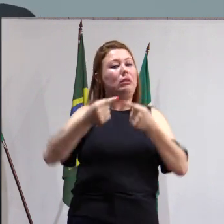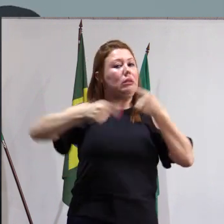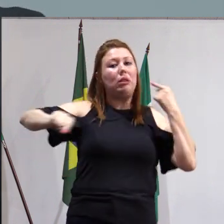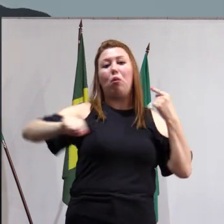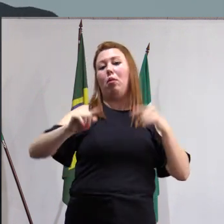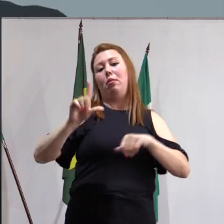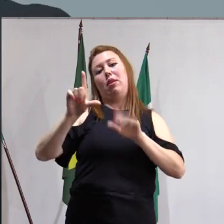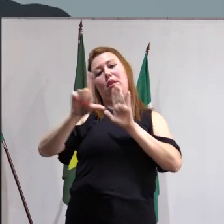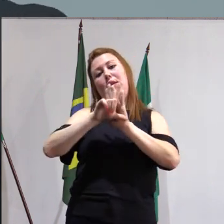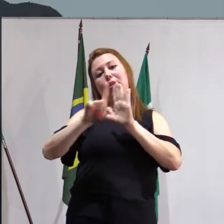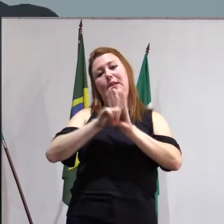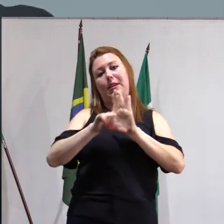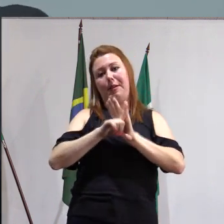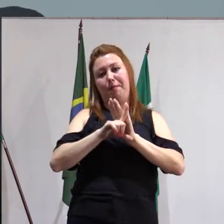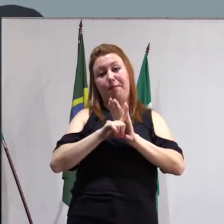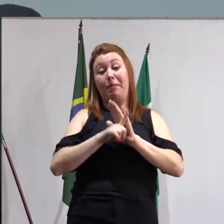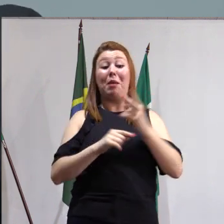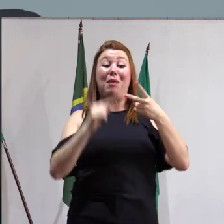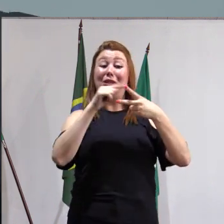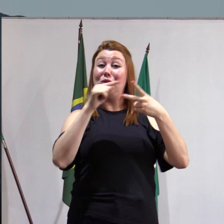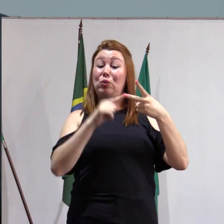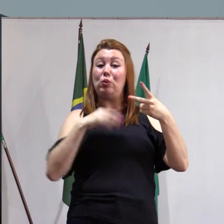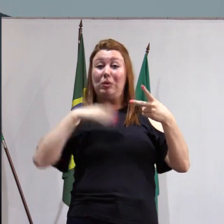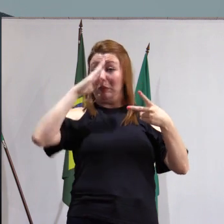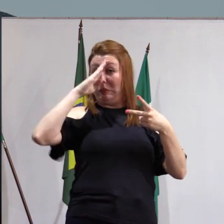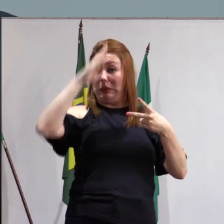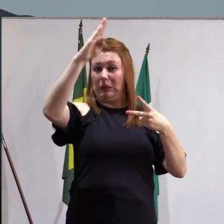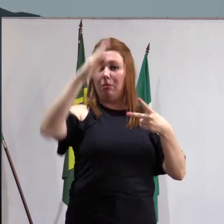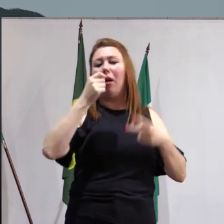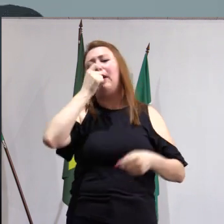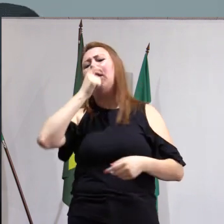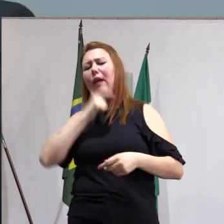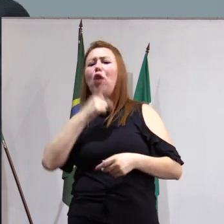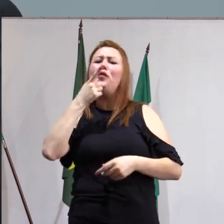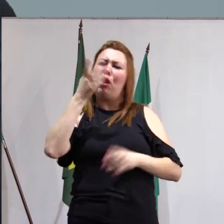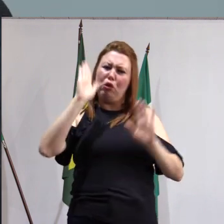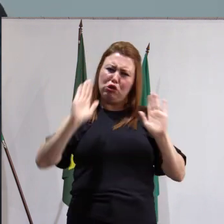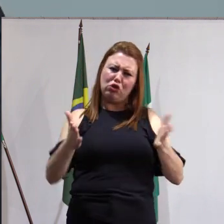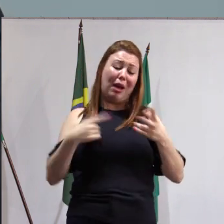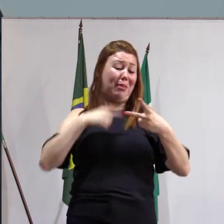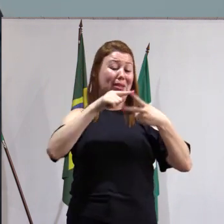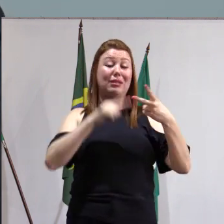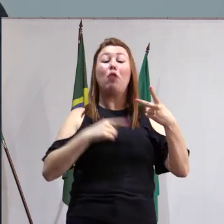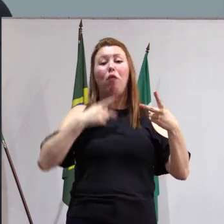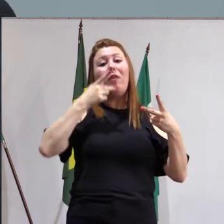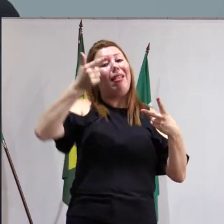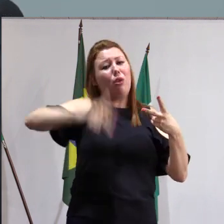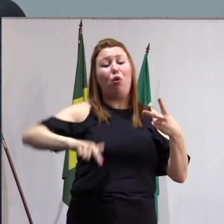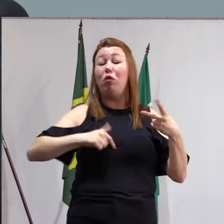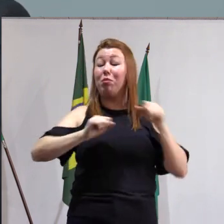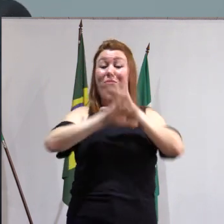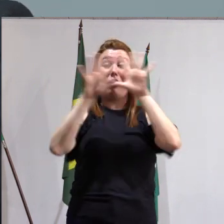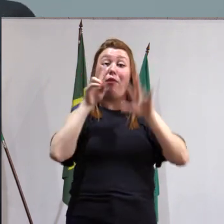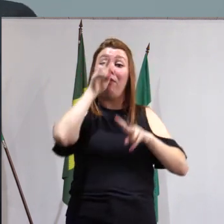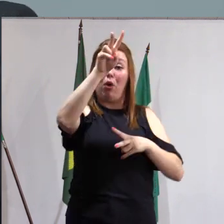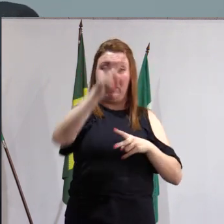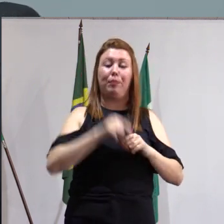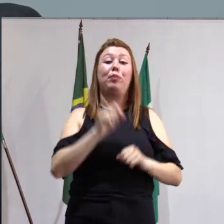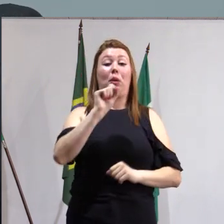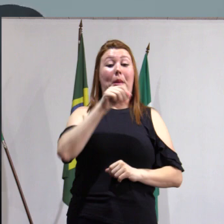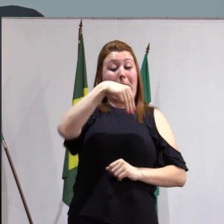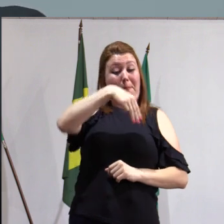leis. 19. Duas me chamam muito a atenção. O professor Ricardo já mencionou, mas eu reitero aqui porque elas são gritantes. Uma é o Ministério